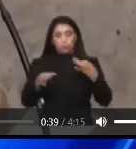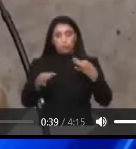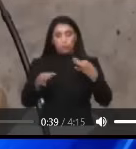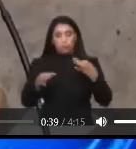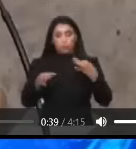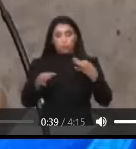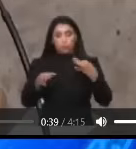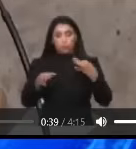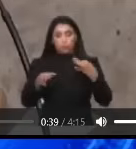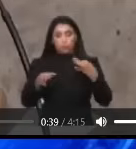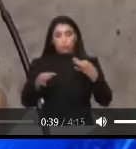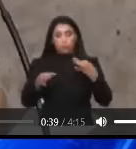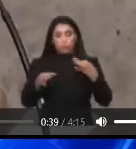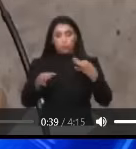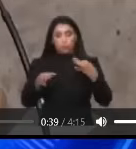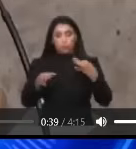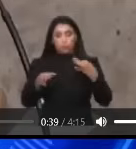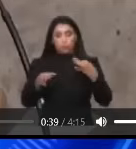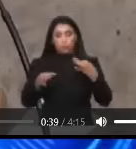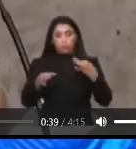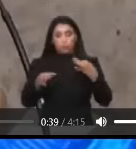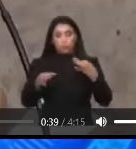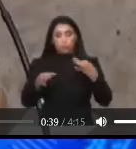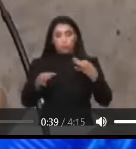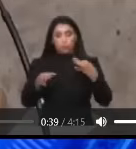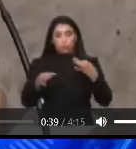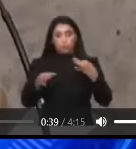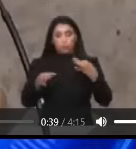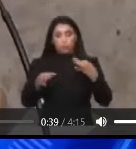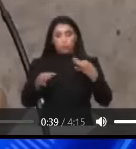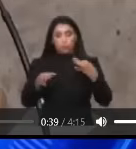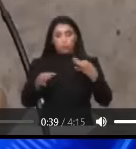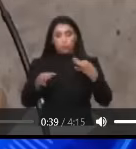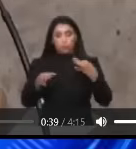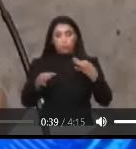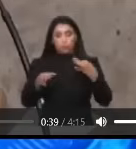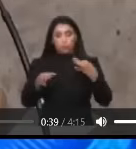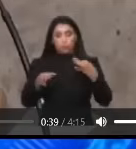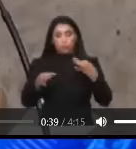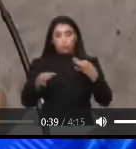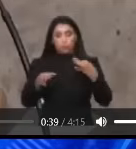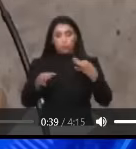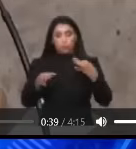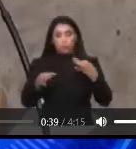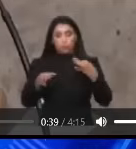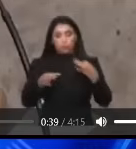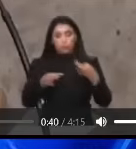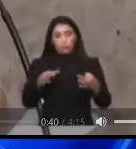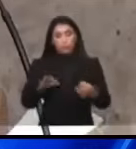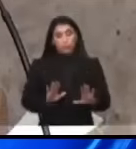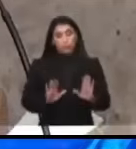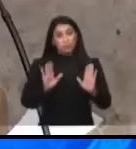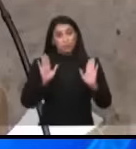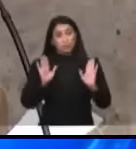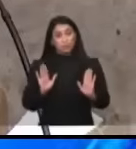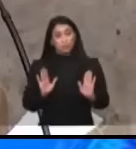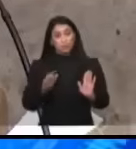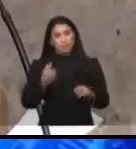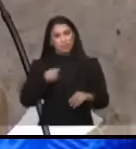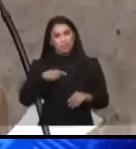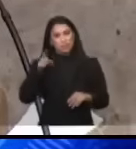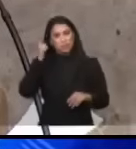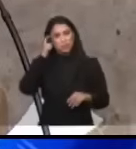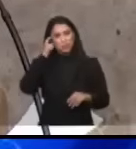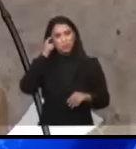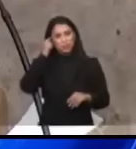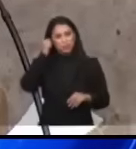porque estamos aqui repetindo voto, é isso que ela quer dizer, mas... pisando em cristais. Eu, no